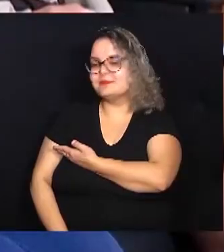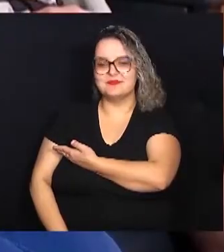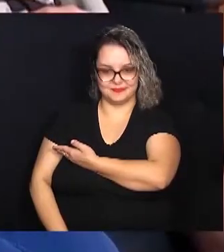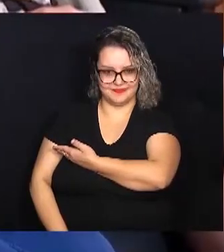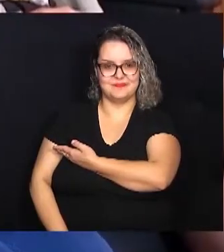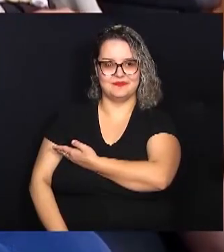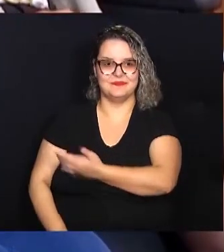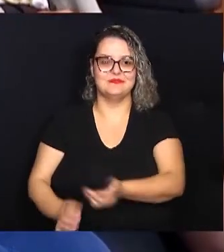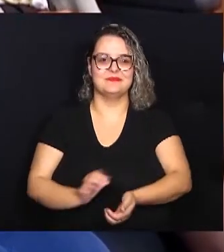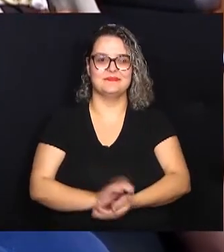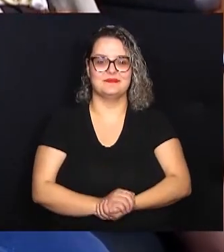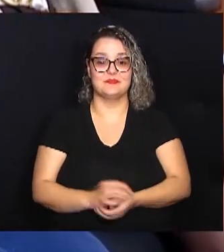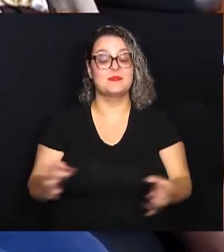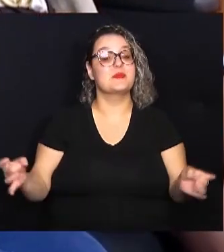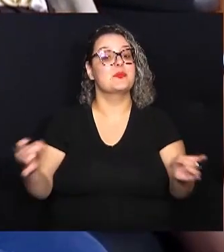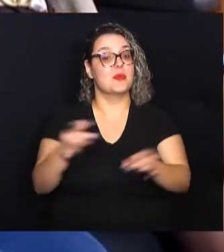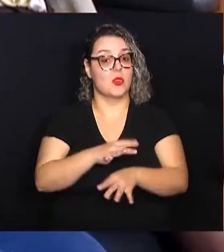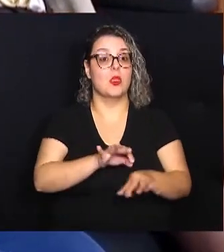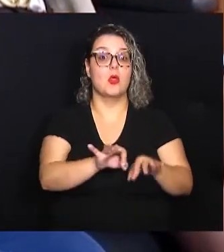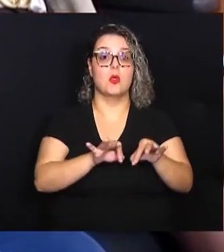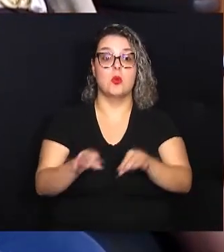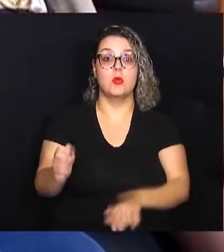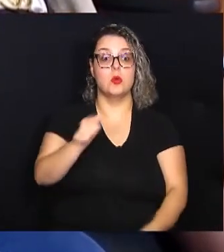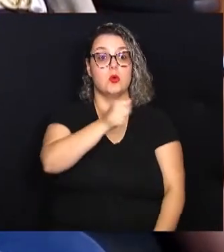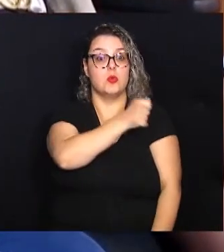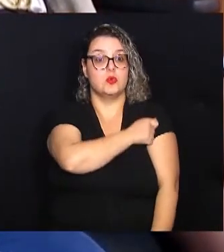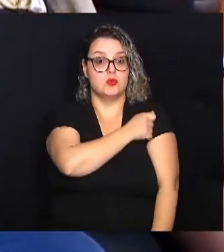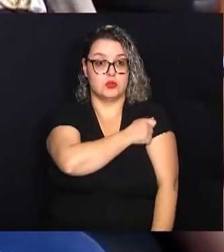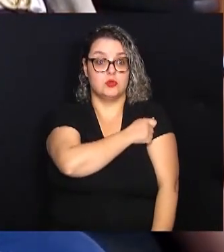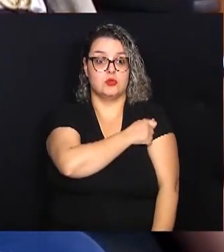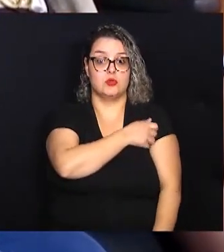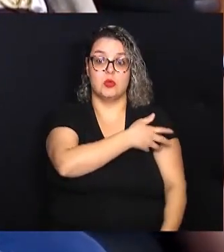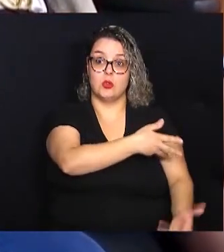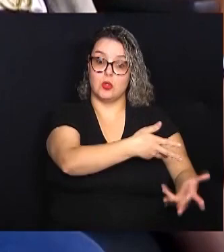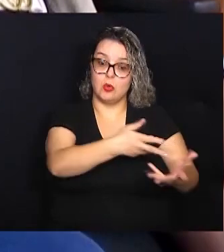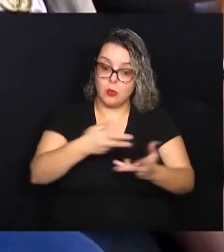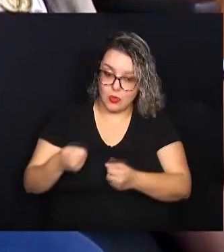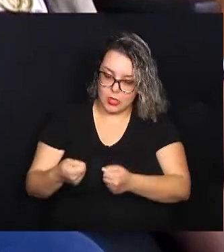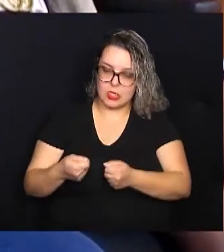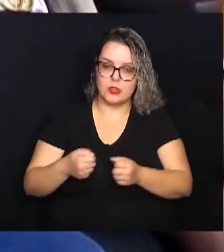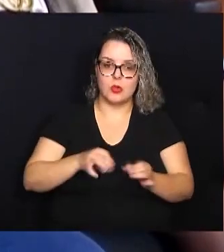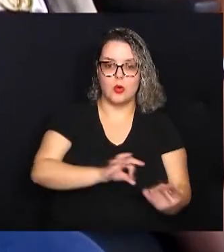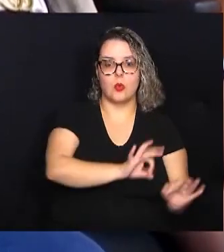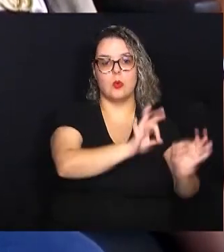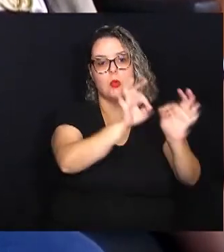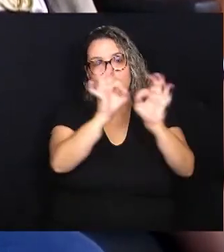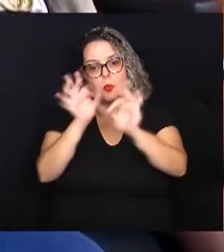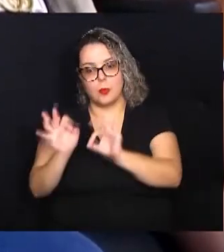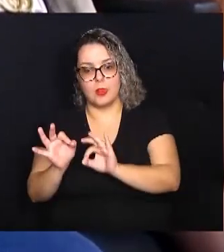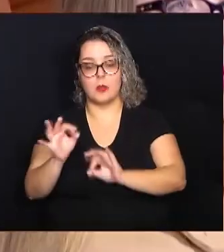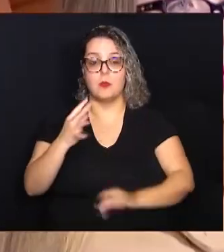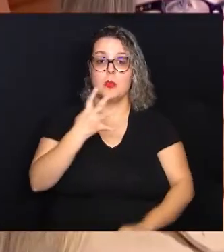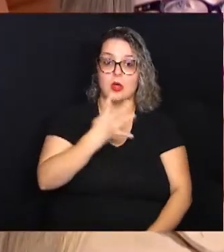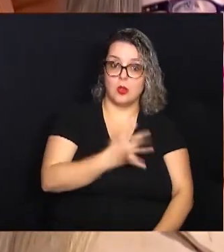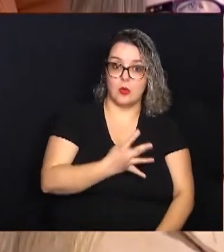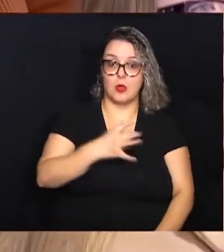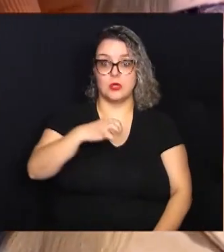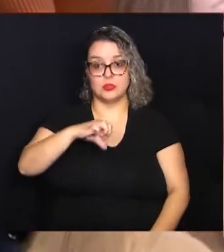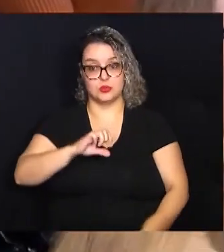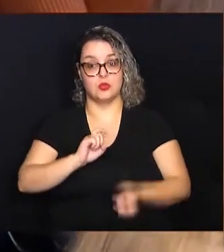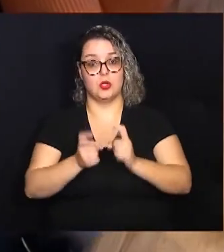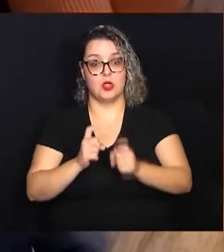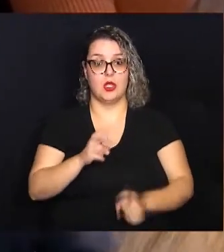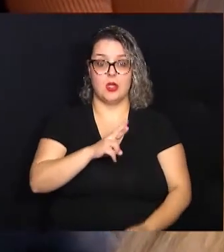elecamp@campinas.sp.leg.br. Para encerrar o programa, os alunos foram convidados a acompanhar a 49ª